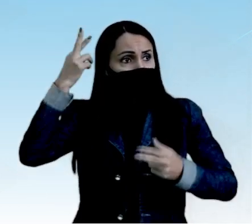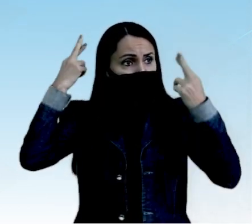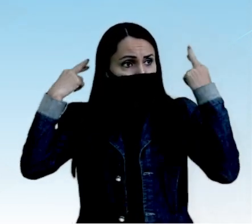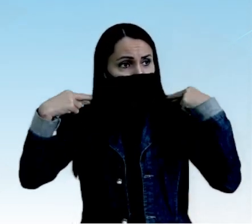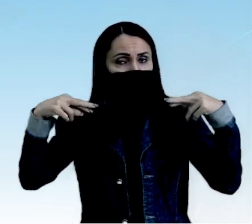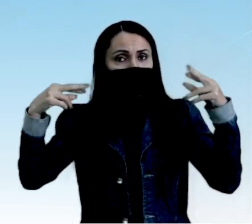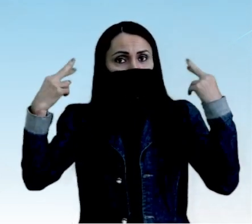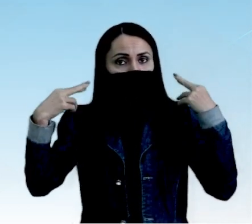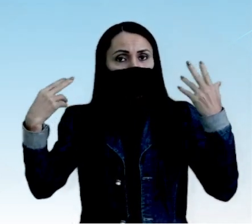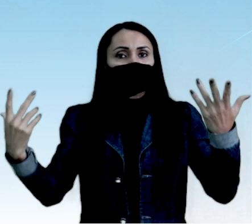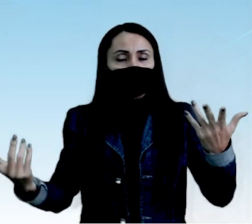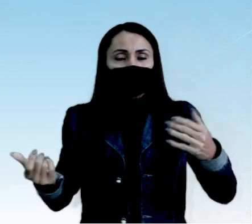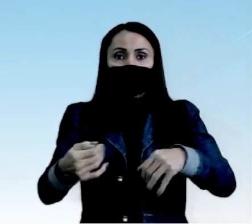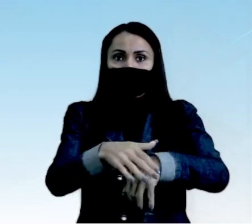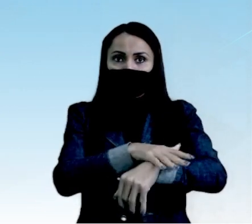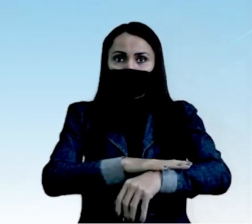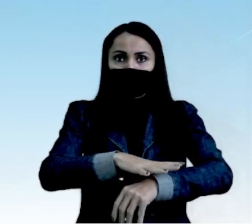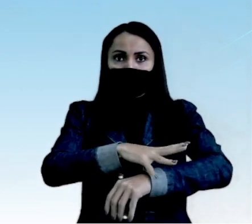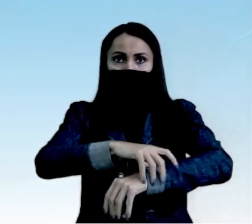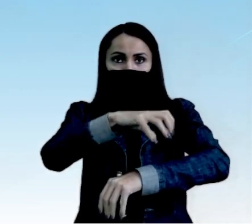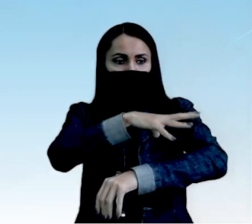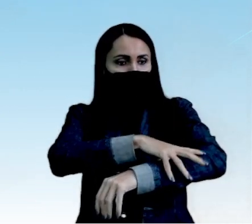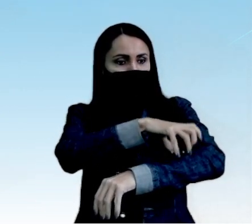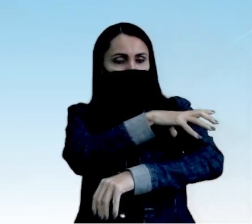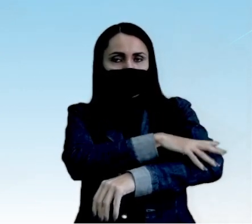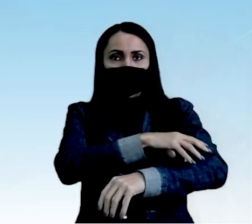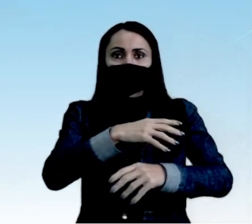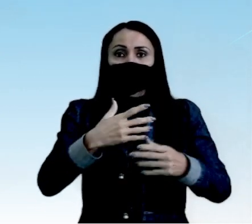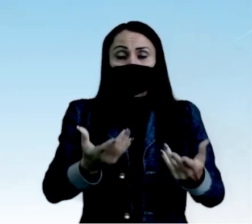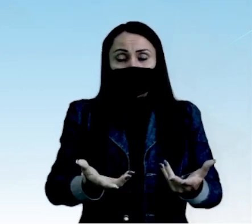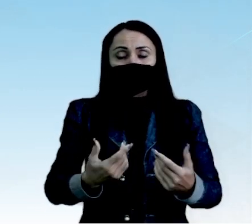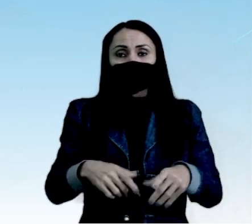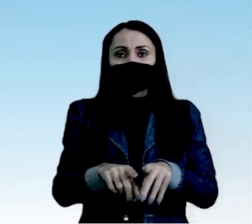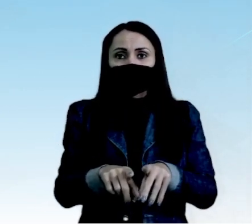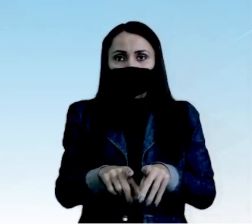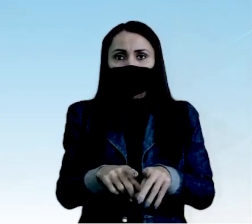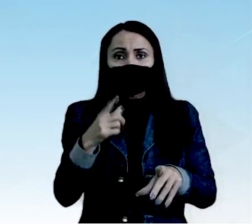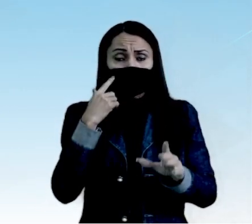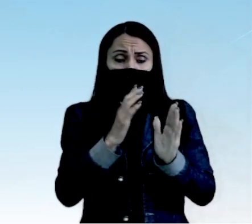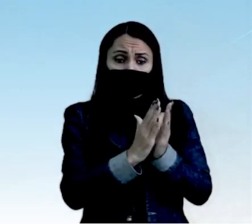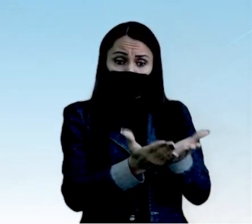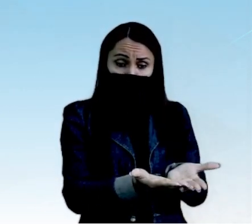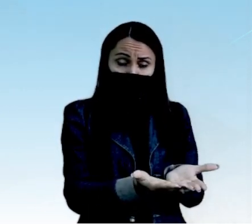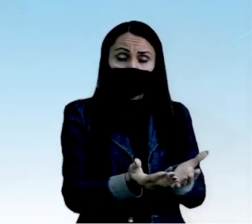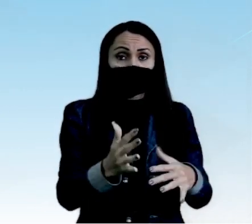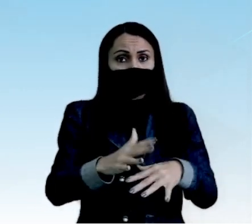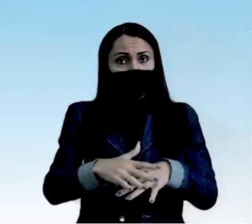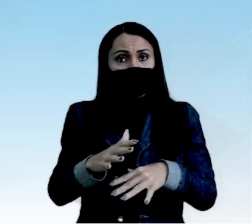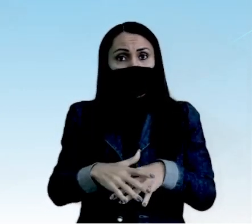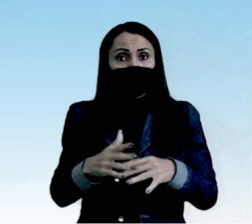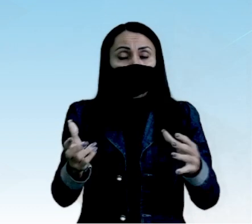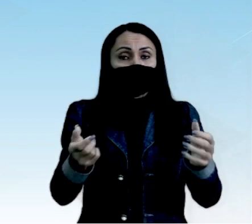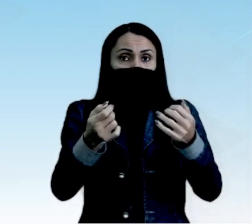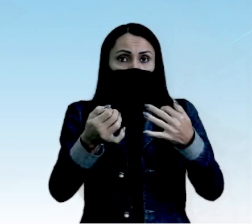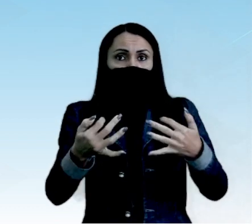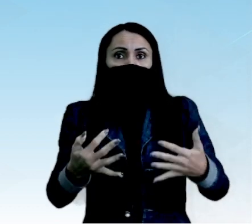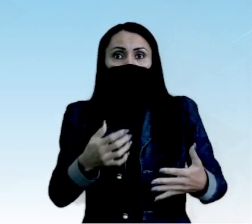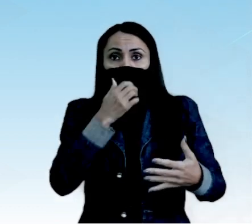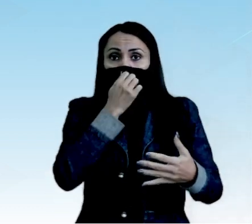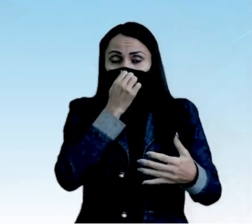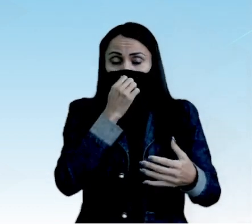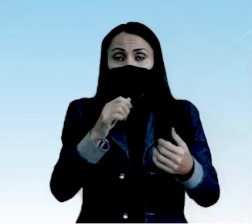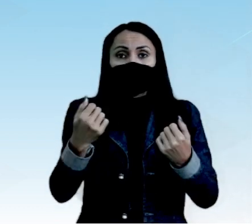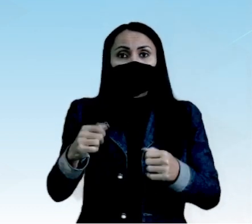muito falar sobre isso. A ovelha, muito também está lá no livro de matemática referenciando. Para alimentar a ovelha, eu